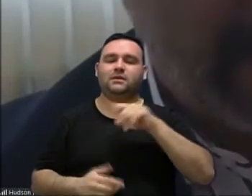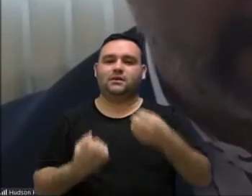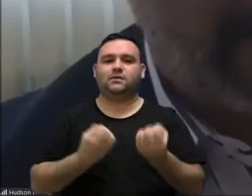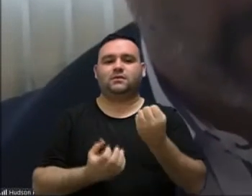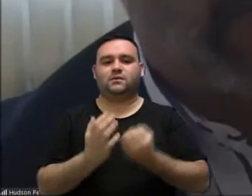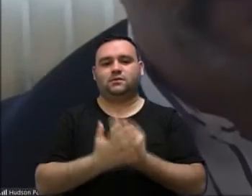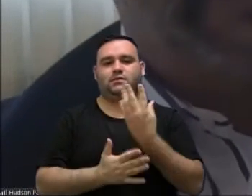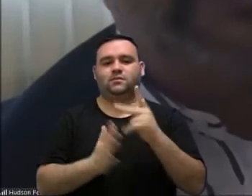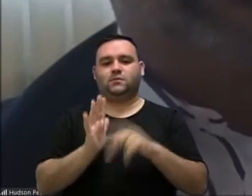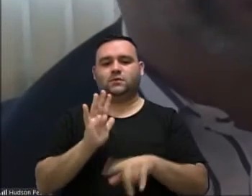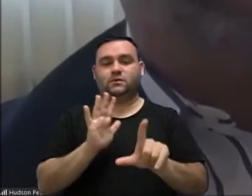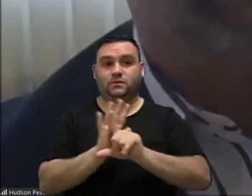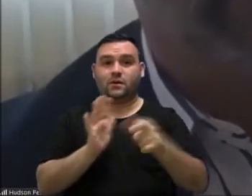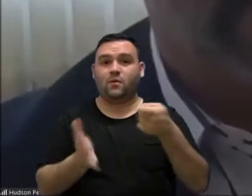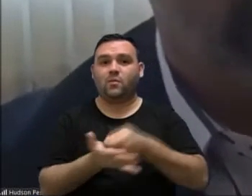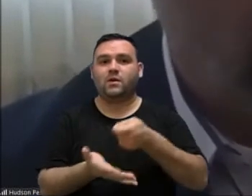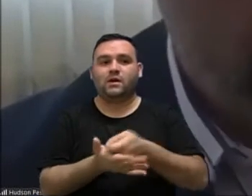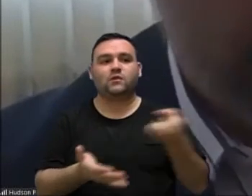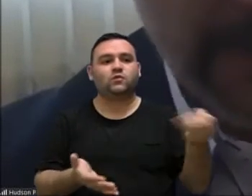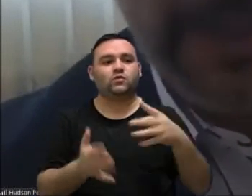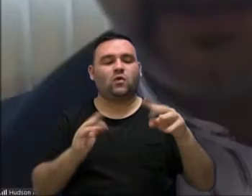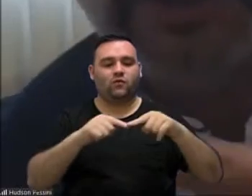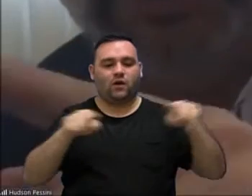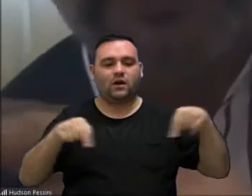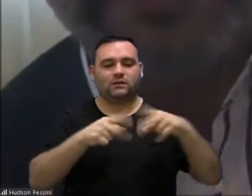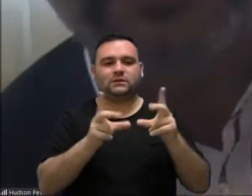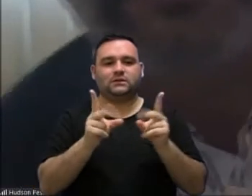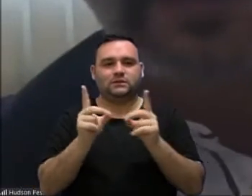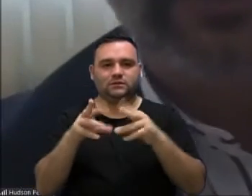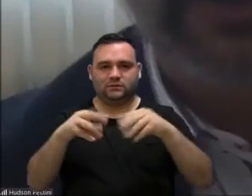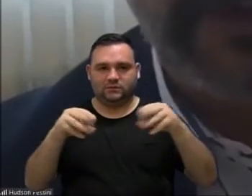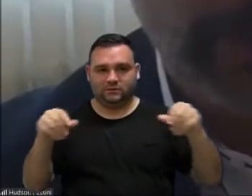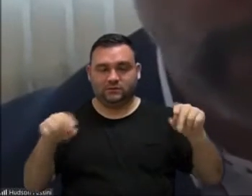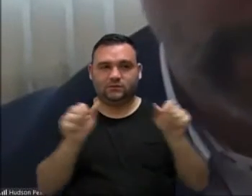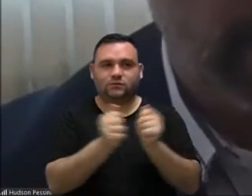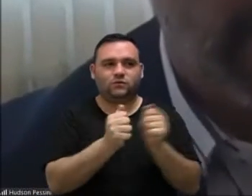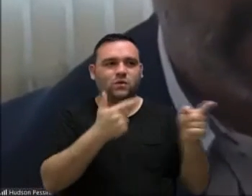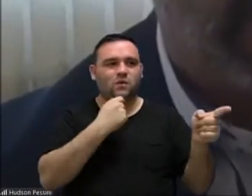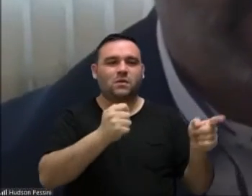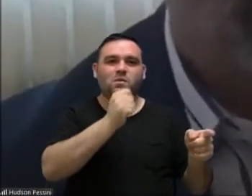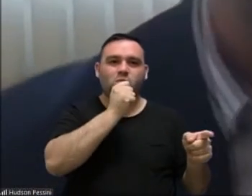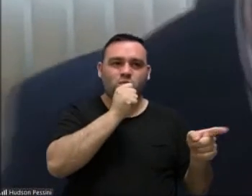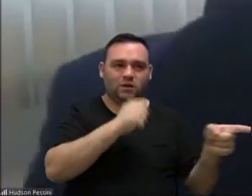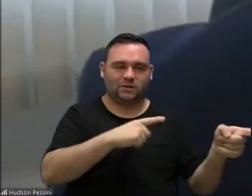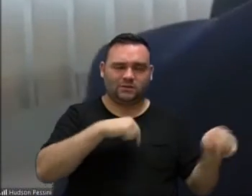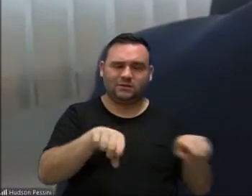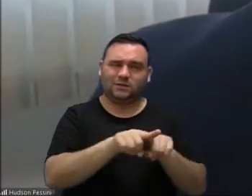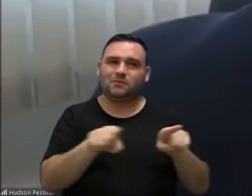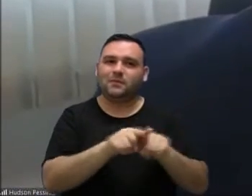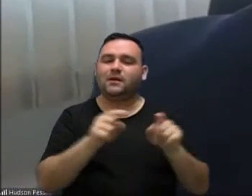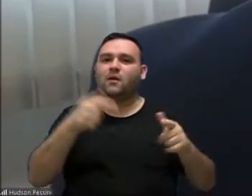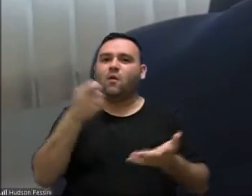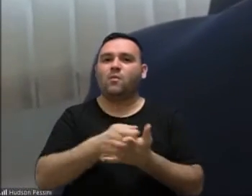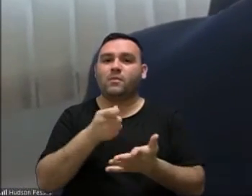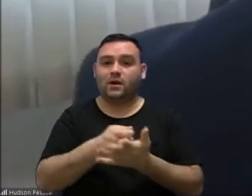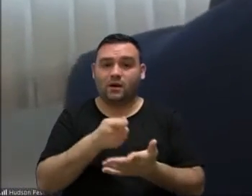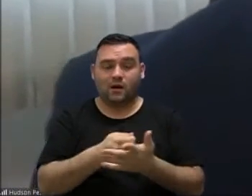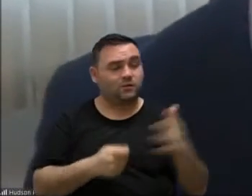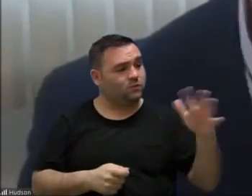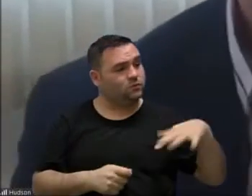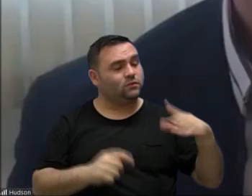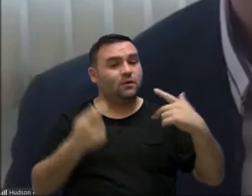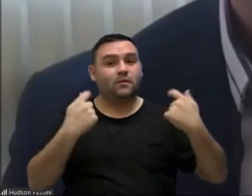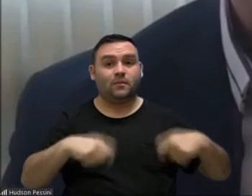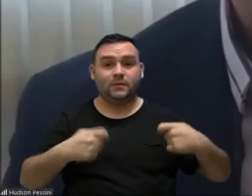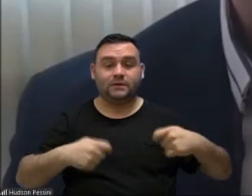projeto de lei obrigando os novos loteadores juntamente com o vereador Silvano Júnior obrigando esses loteamentos a